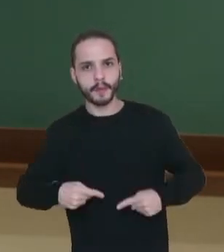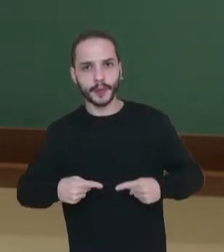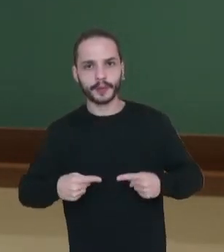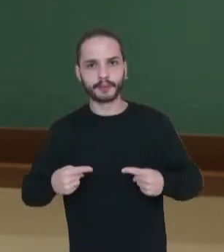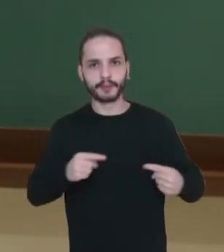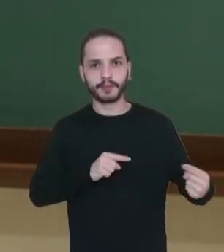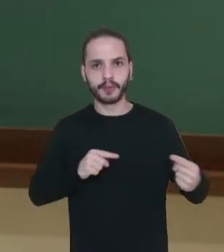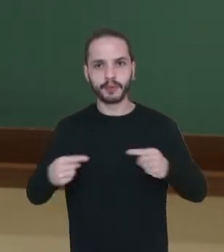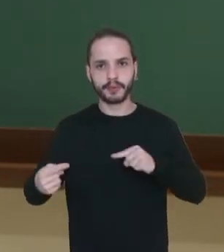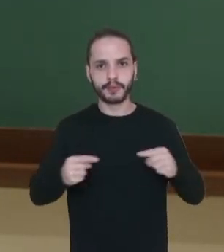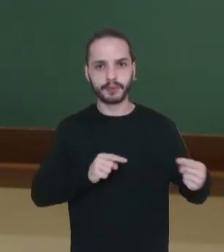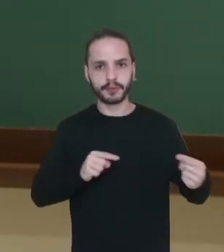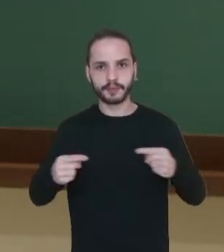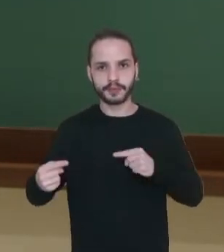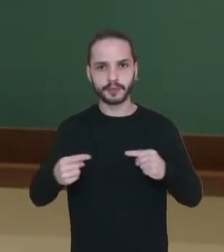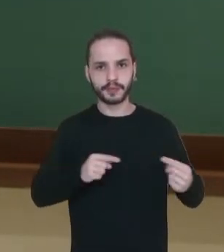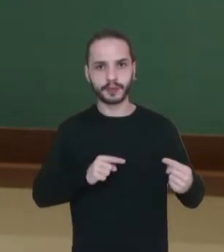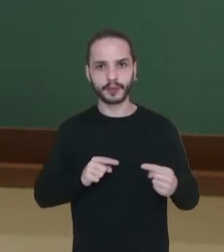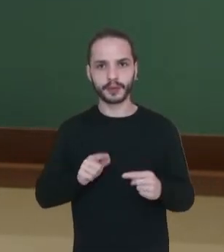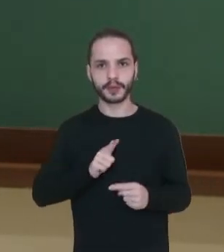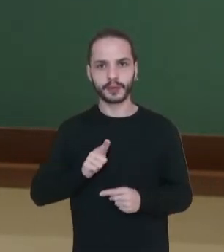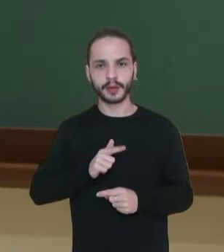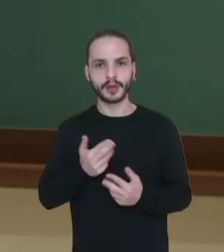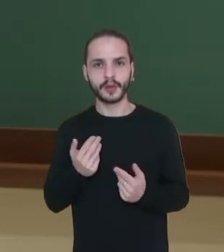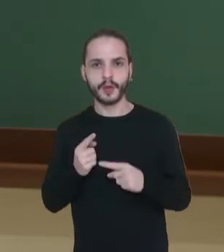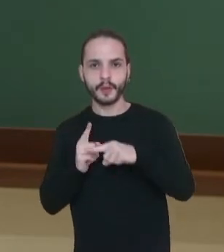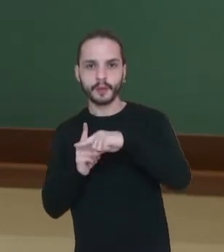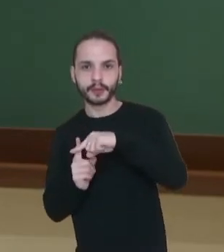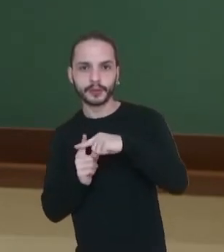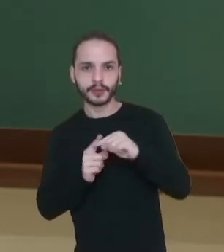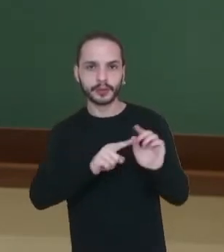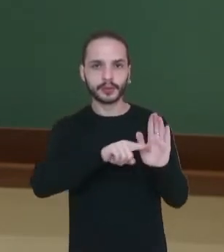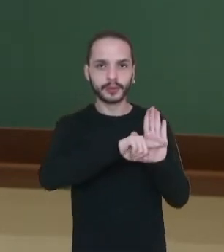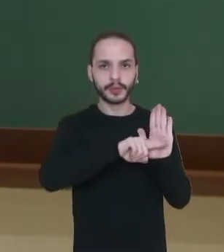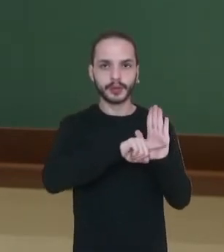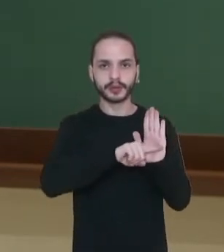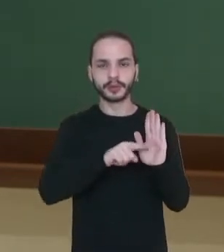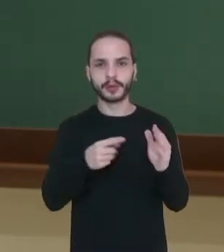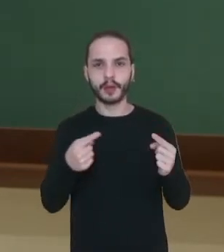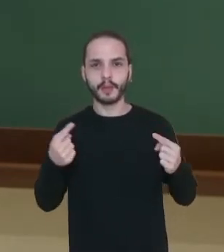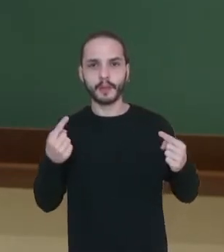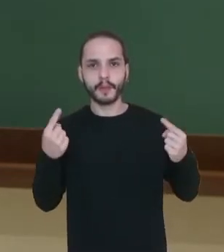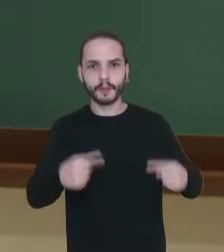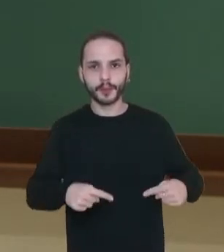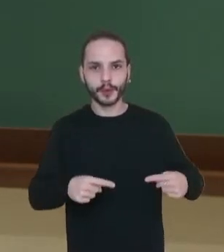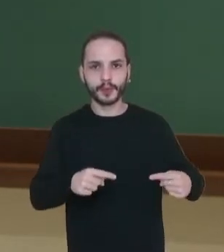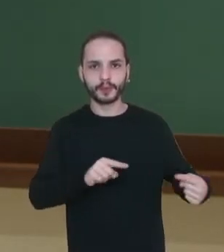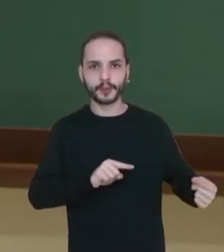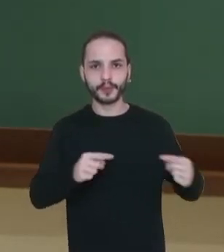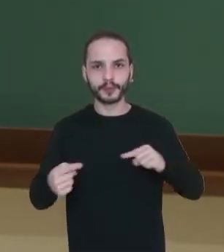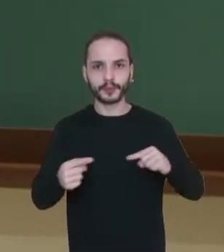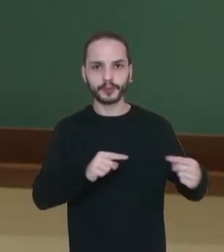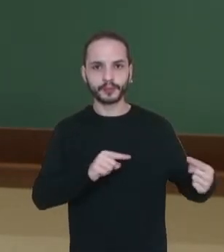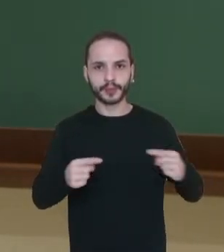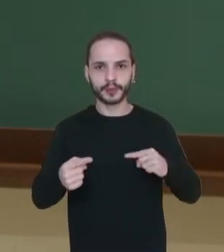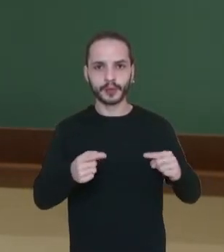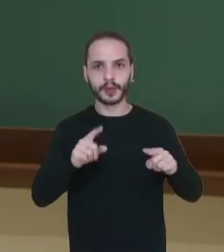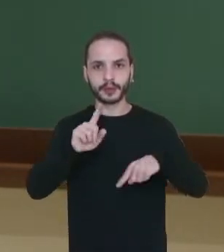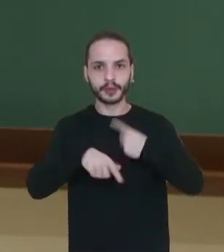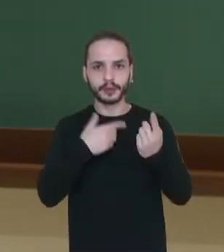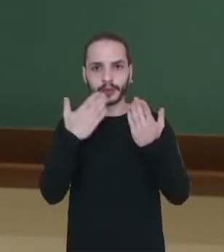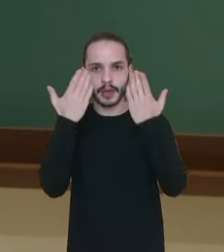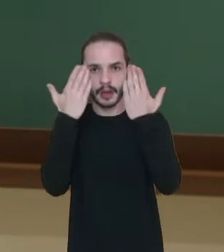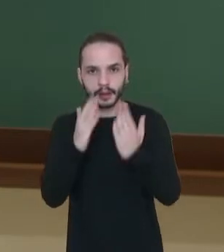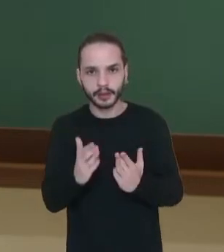gente vai ter aí os prós e os contras para que vocês possam, depois de analisar a situação, chegar a um